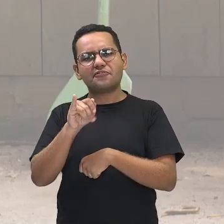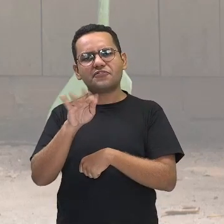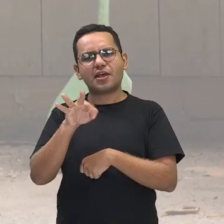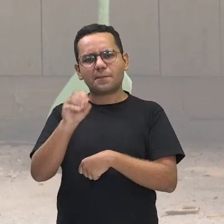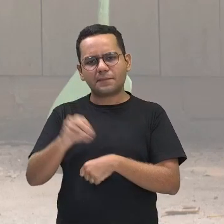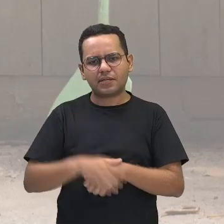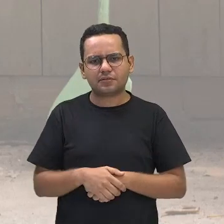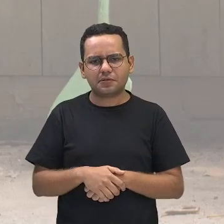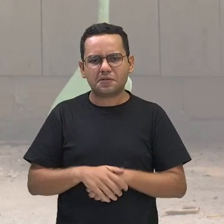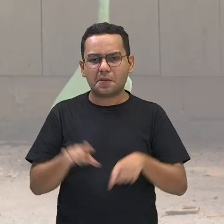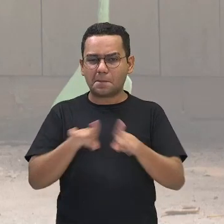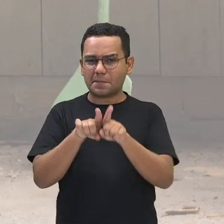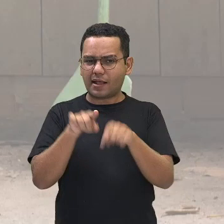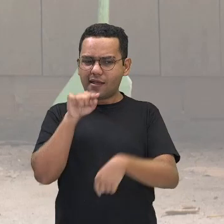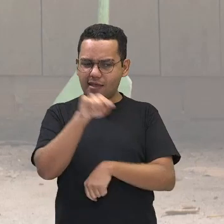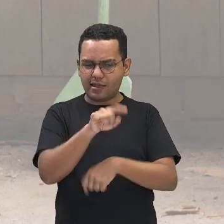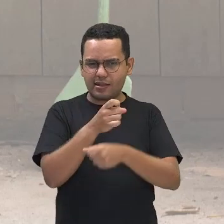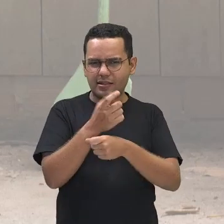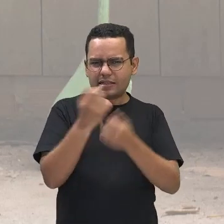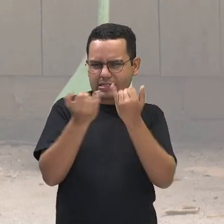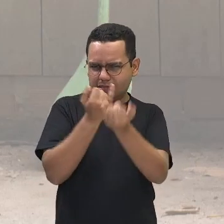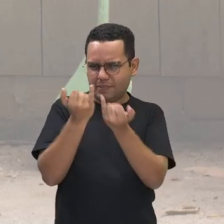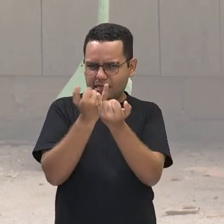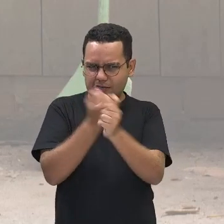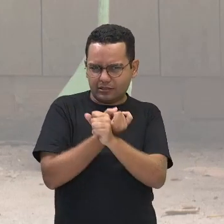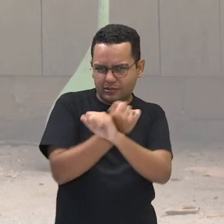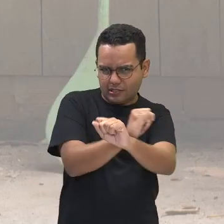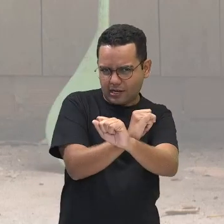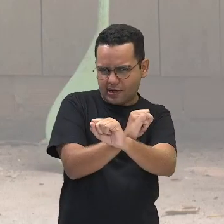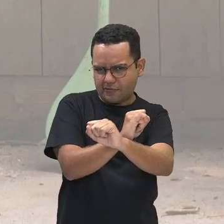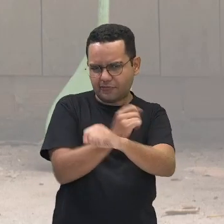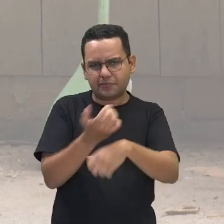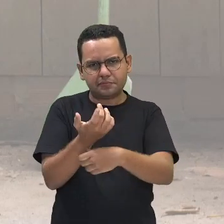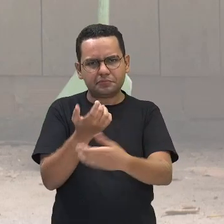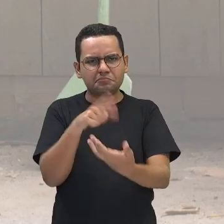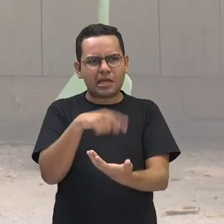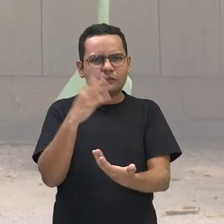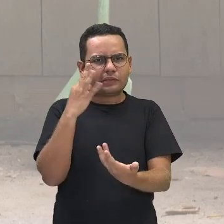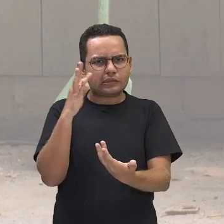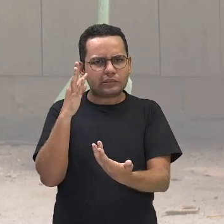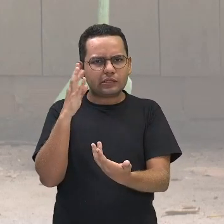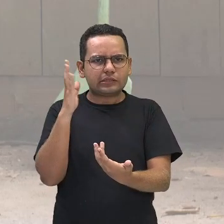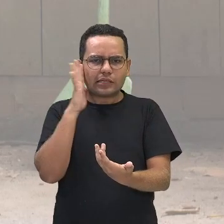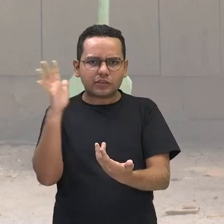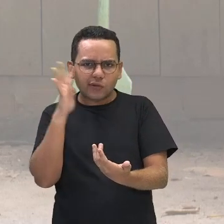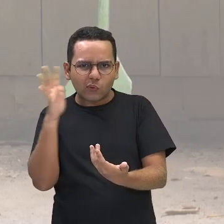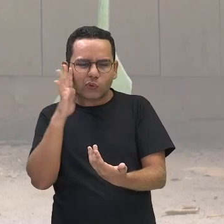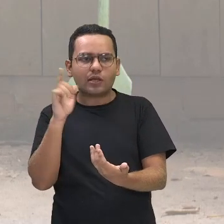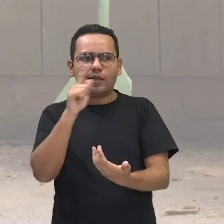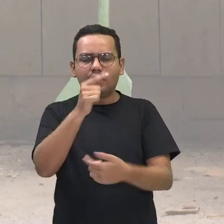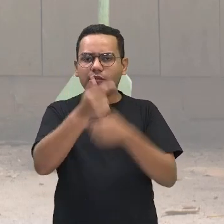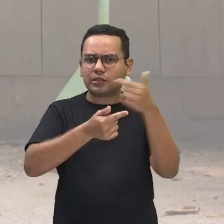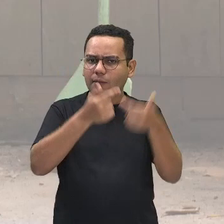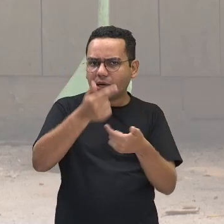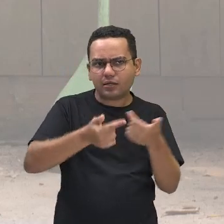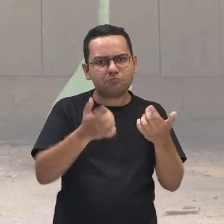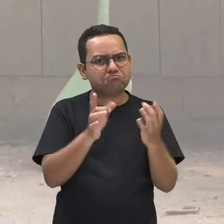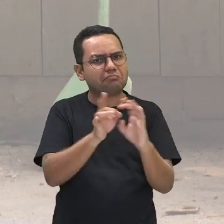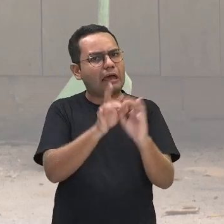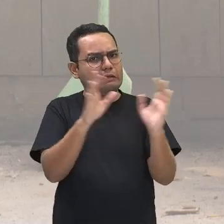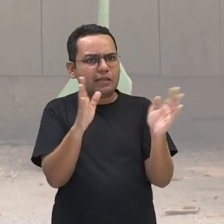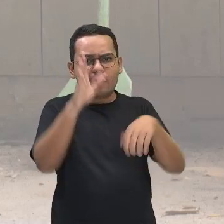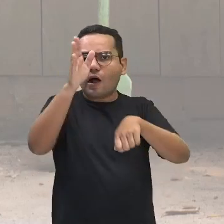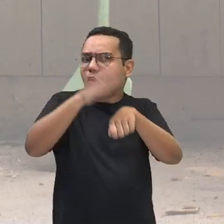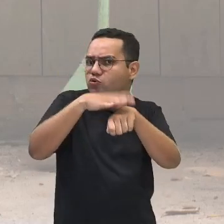era escravo, professor? Galera, na prática, na teoria, ele era um trabalhador livre, que trabalhava por conta